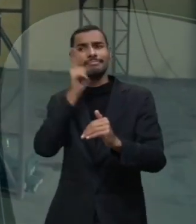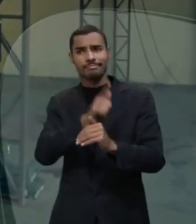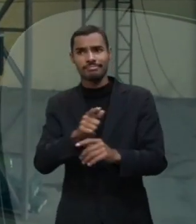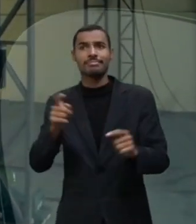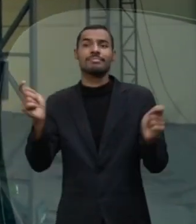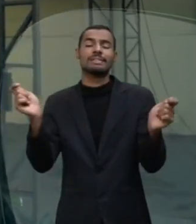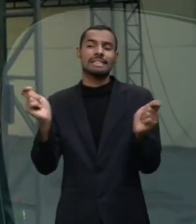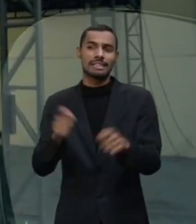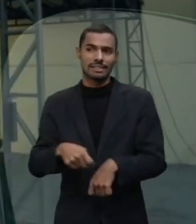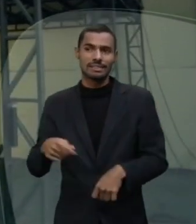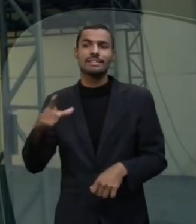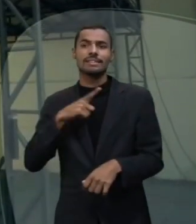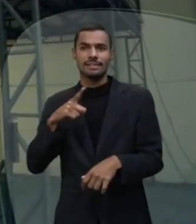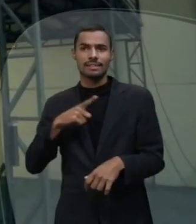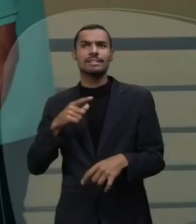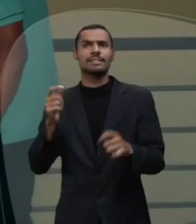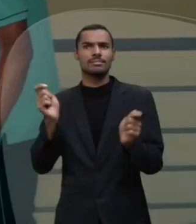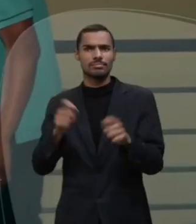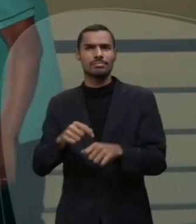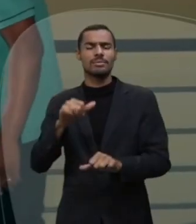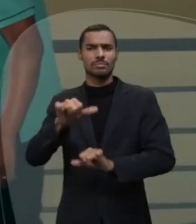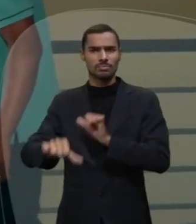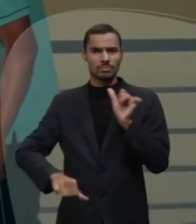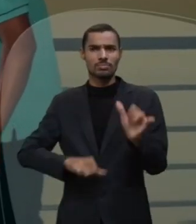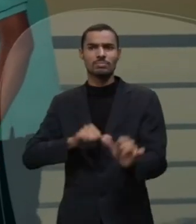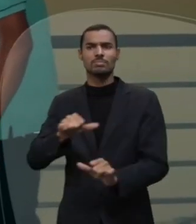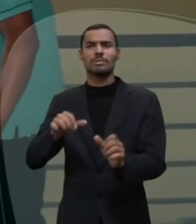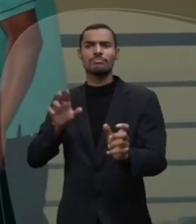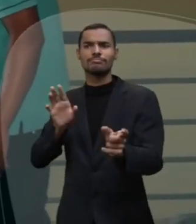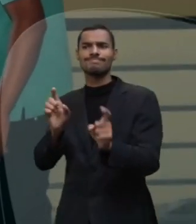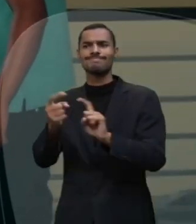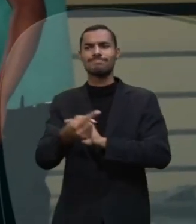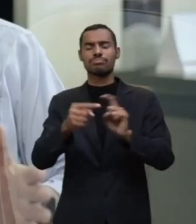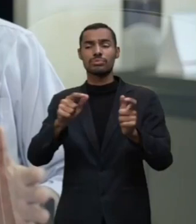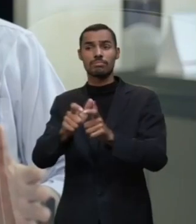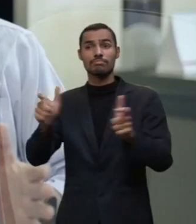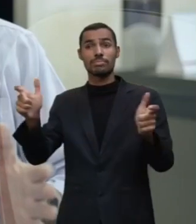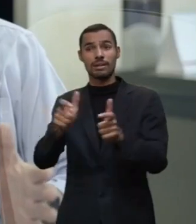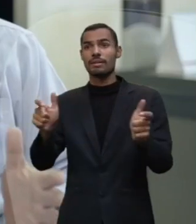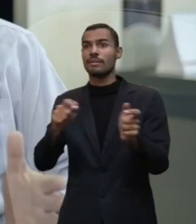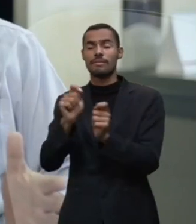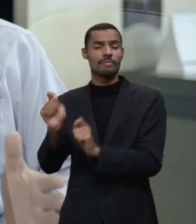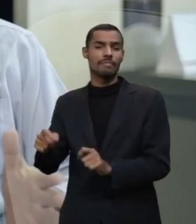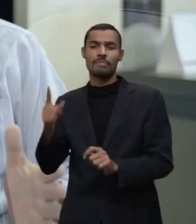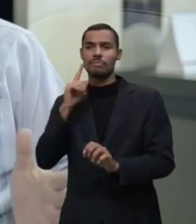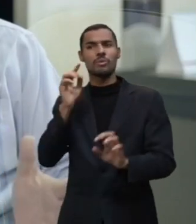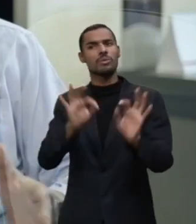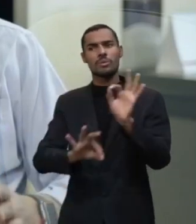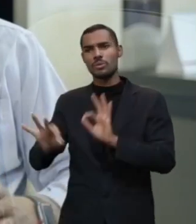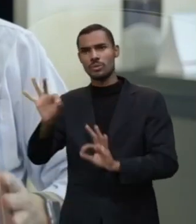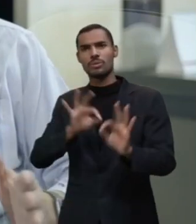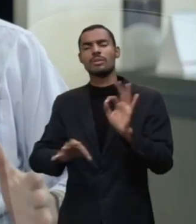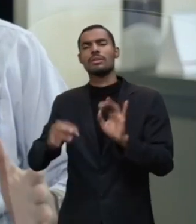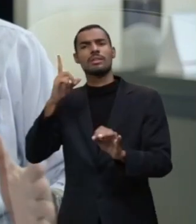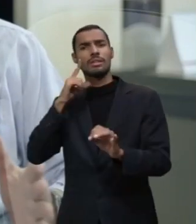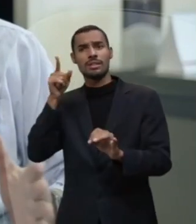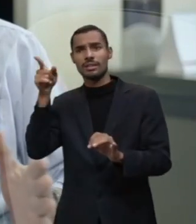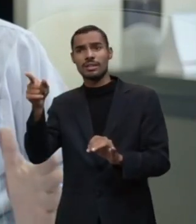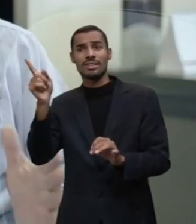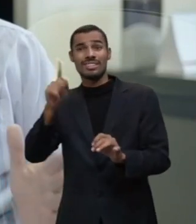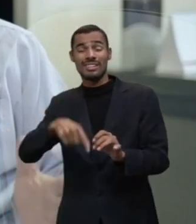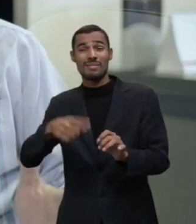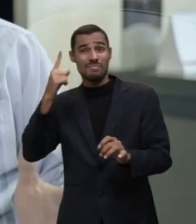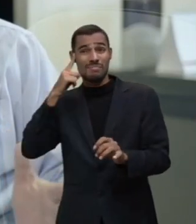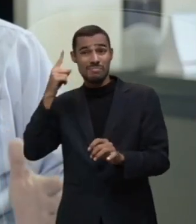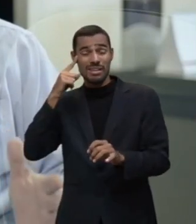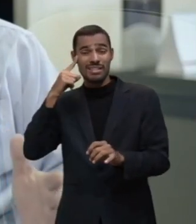consigo ter essa possibilidade de modificar, alterar, ampliar, e que com estrutura de alvenaria seria